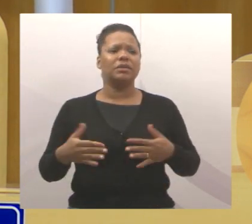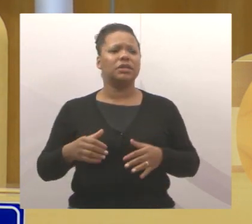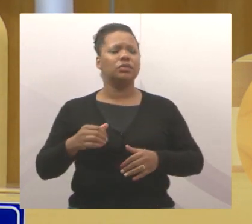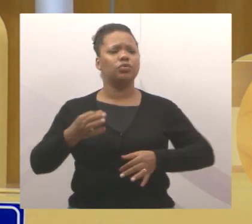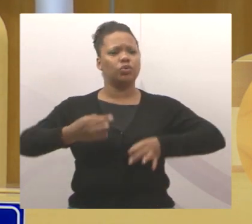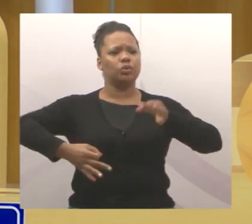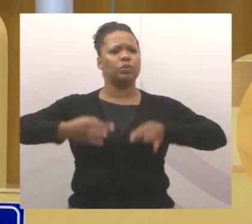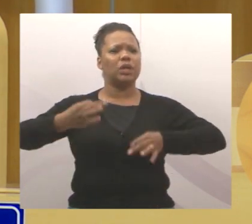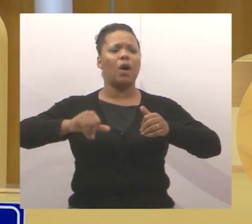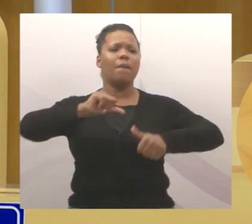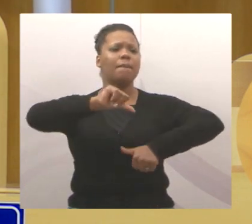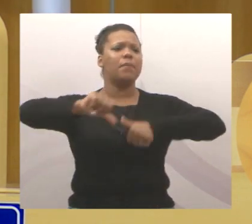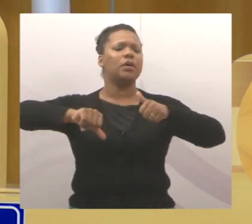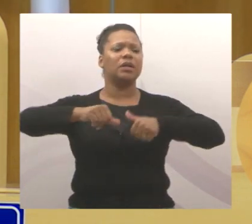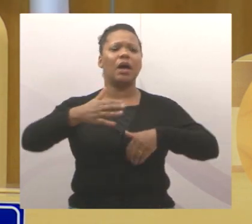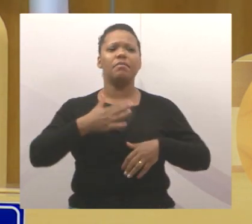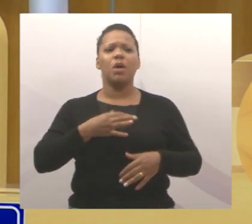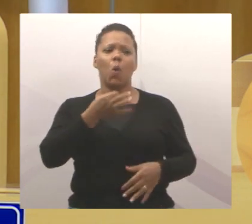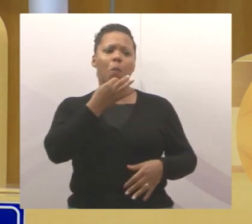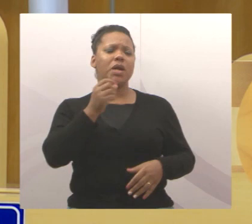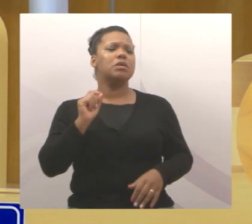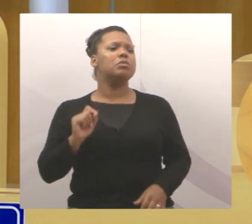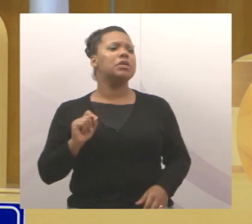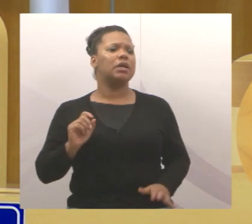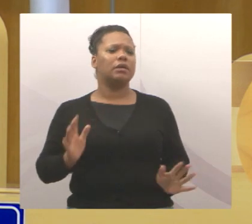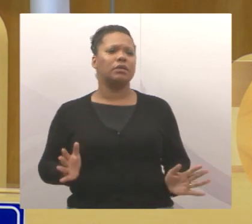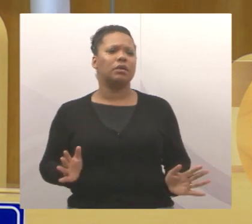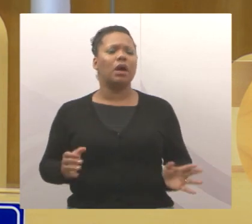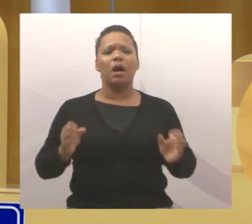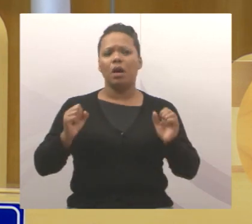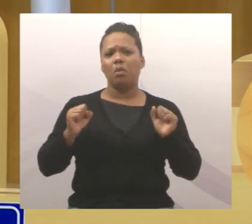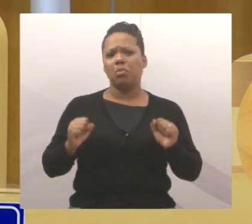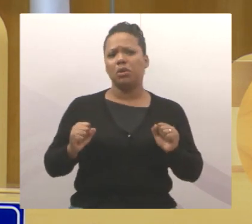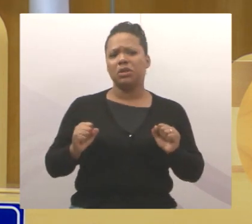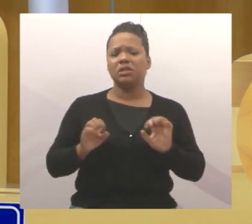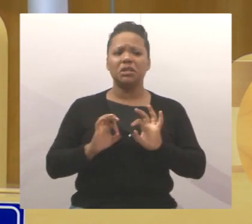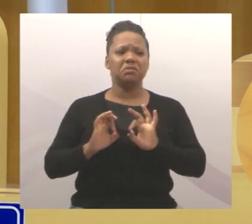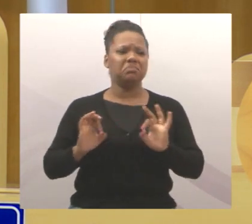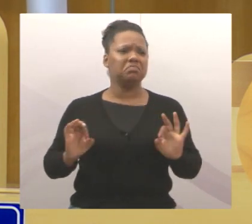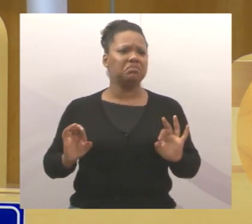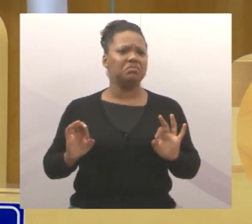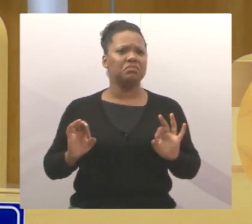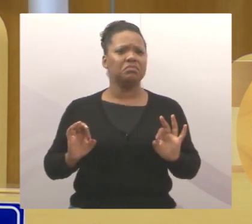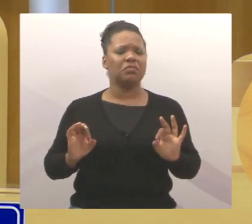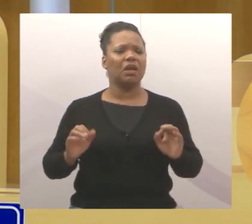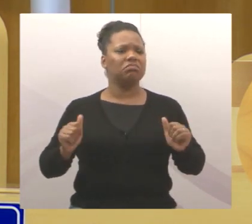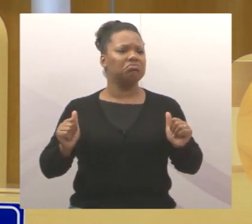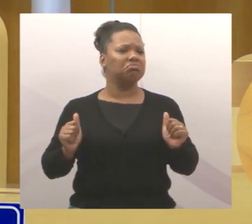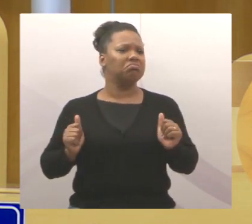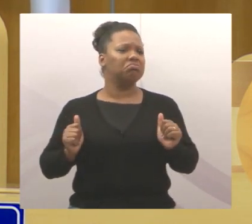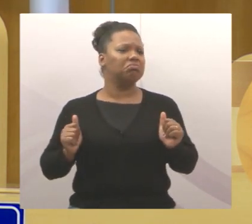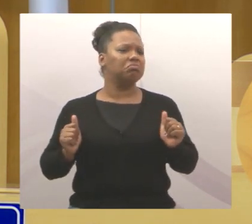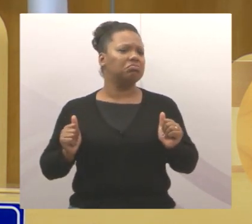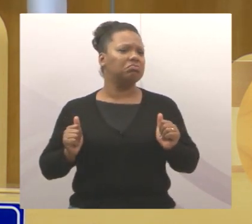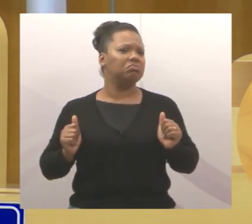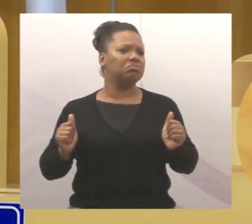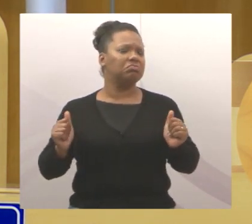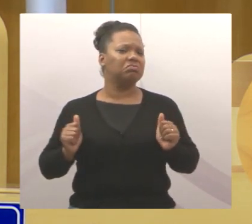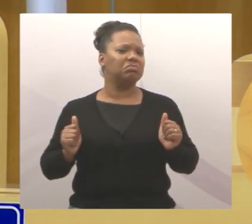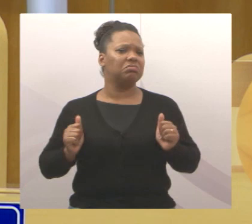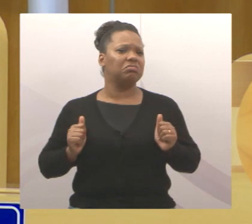muda. Qual era a minha posição? Eu poderia simplesmente, comodamente dizer: